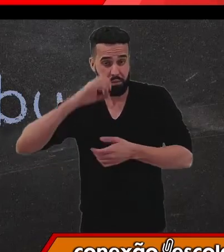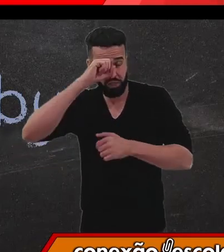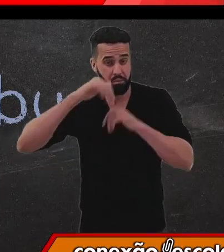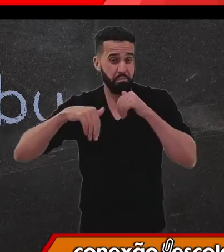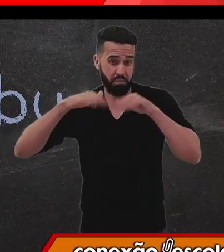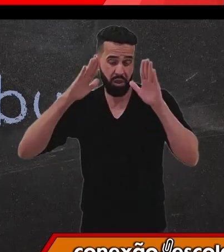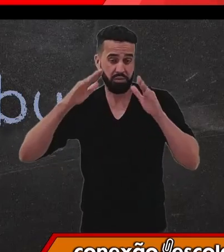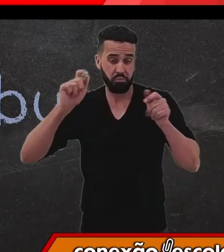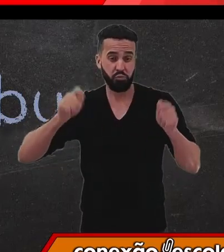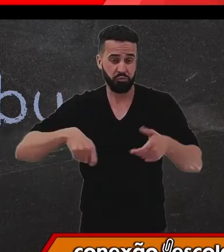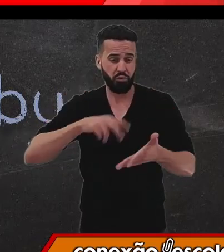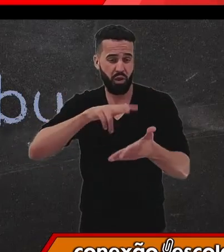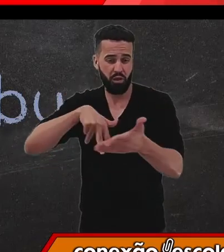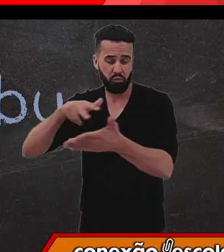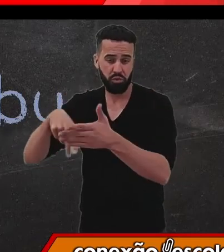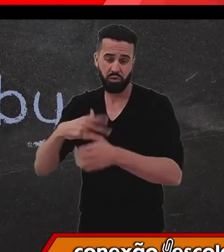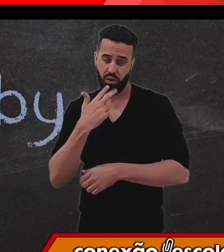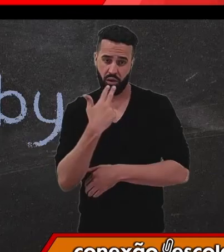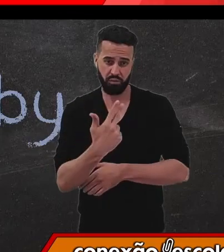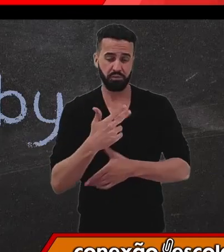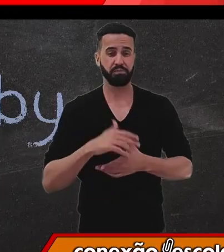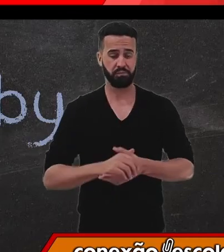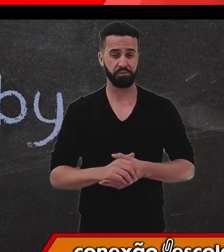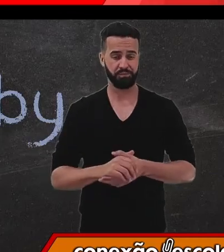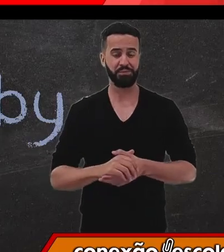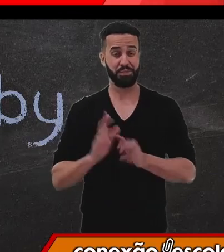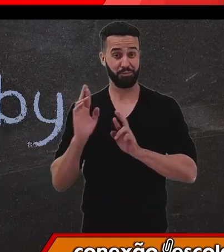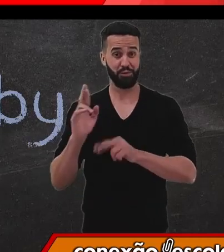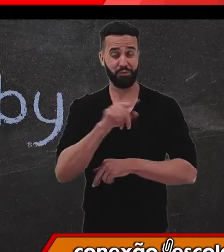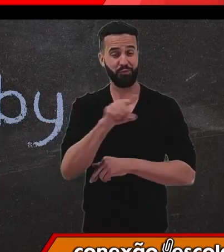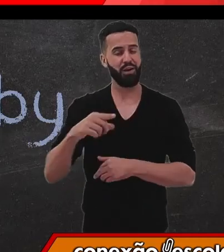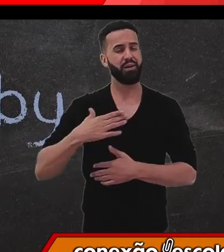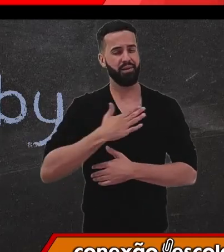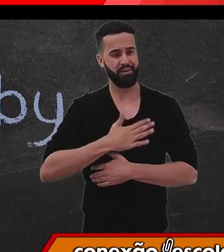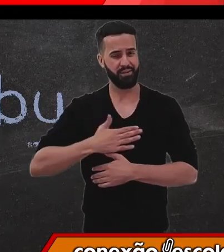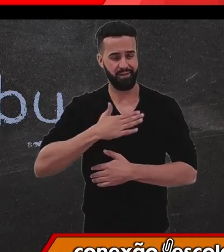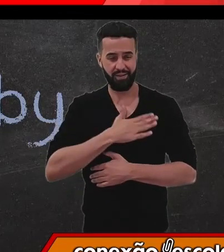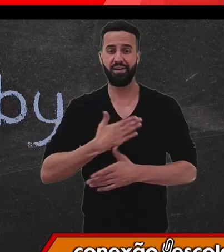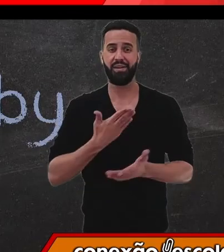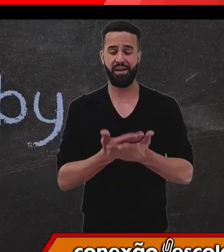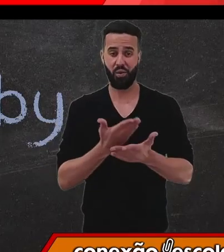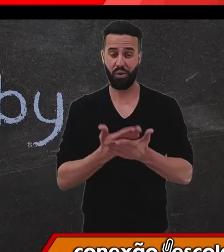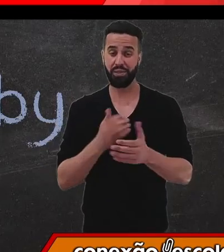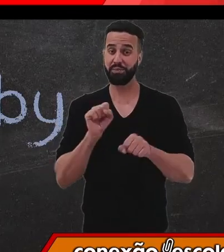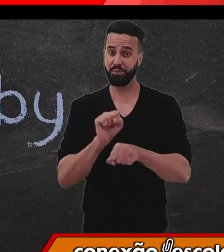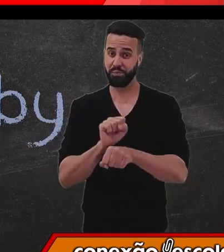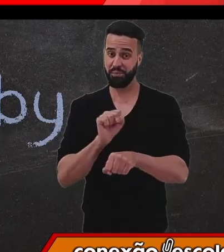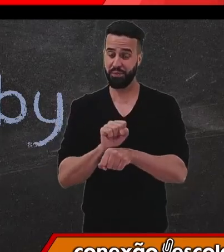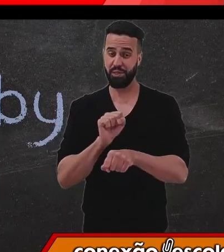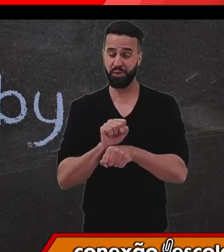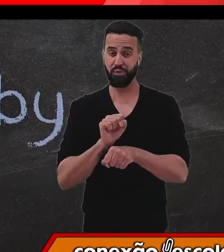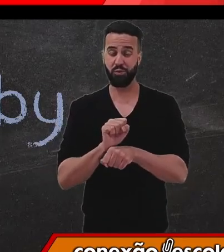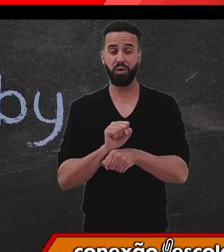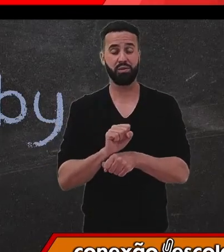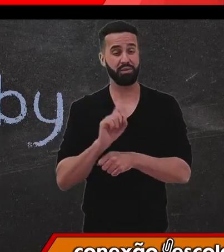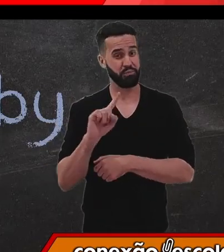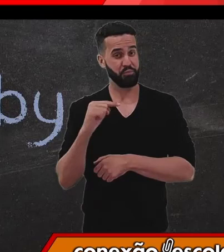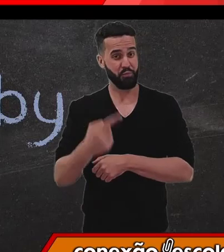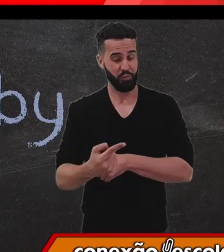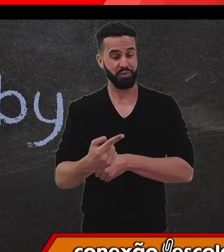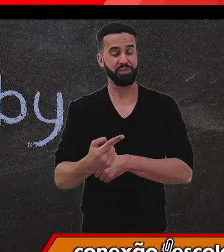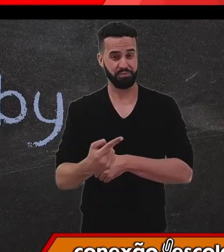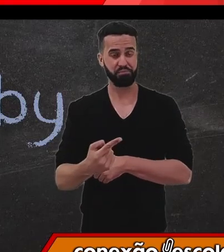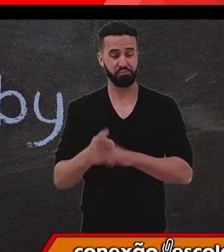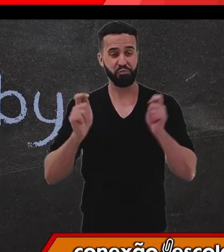inglês. Certo? Eu espero que vocês tenham gostado da aula. Eu aguardo vocês em um outro momento para que a gente